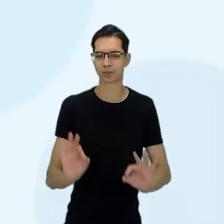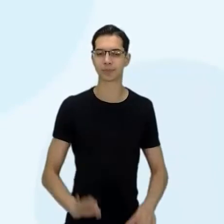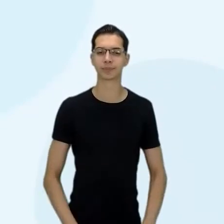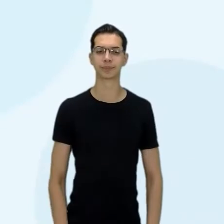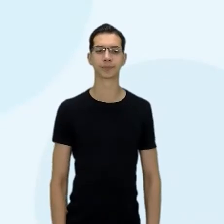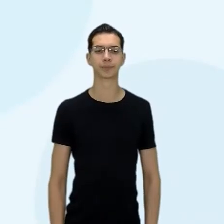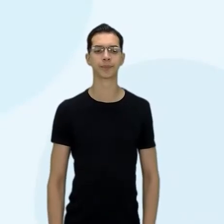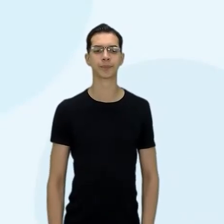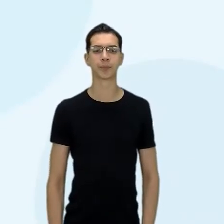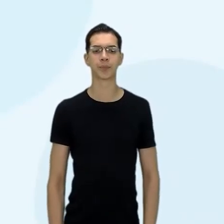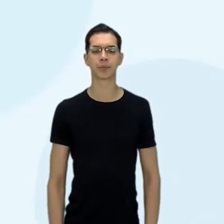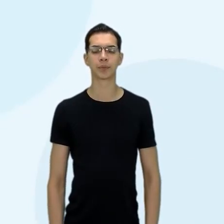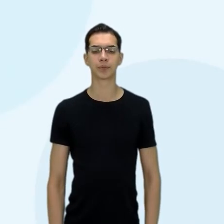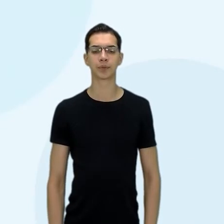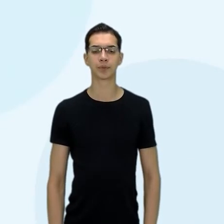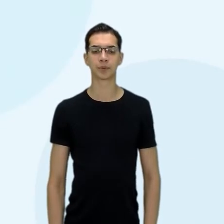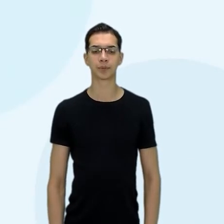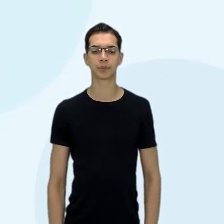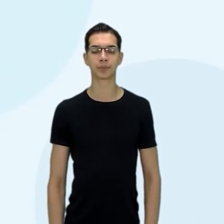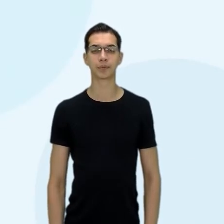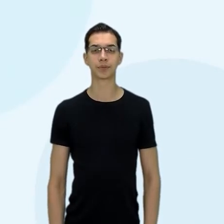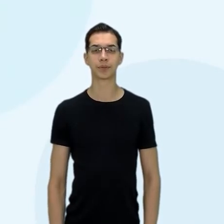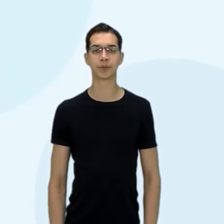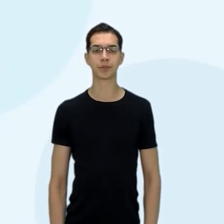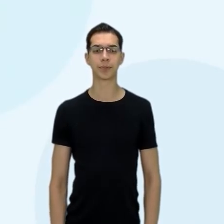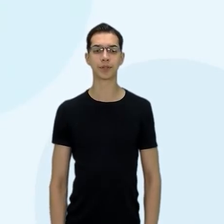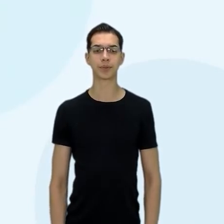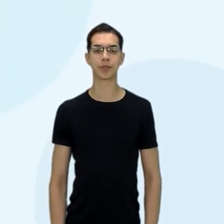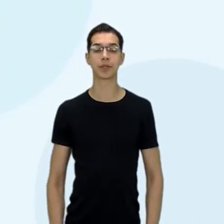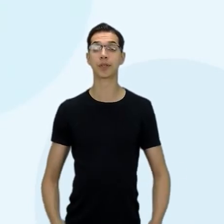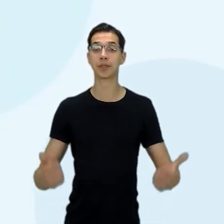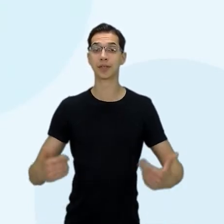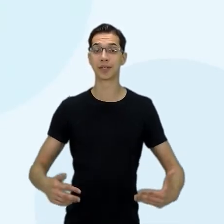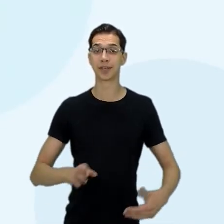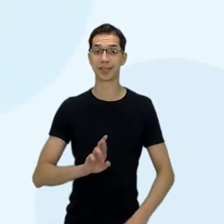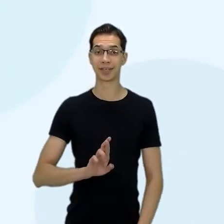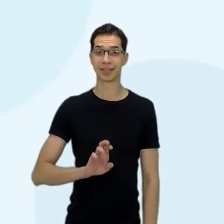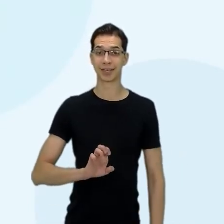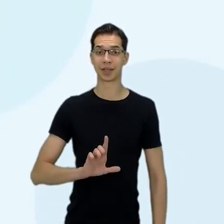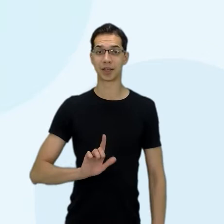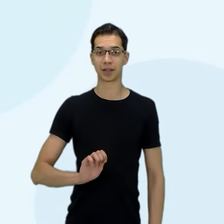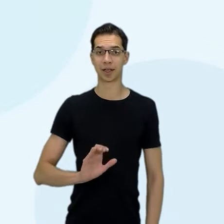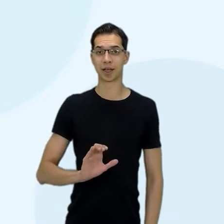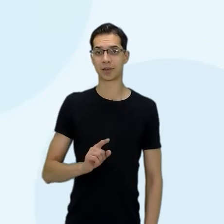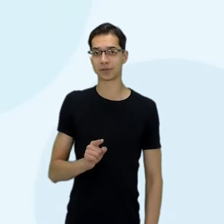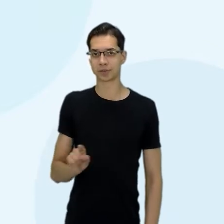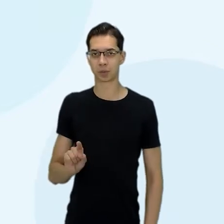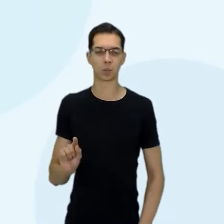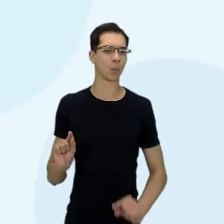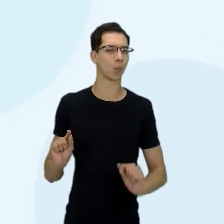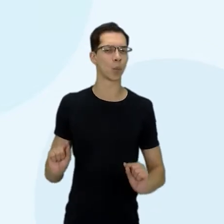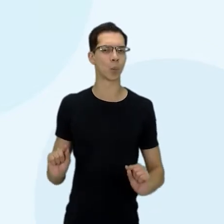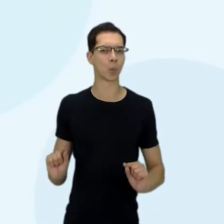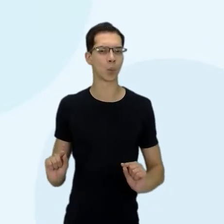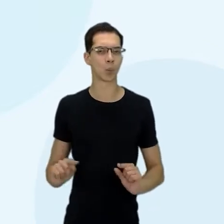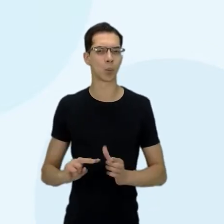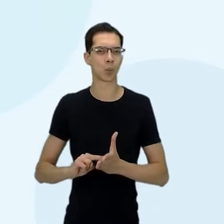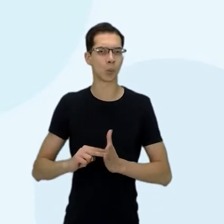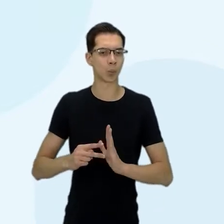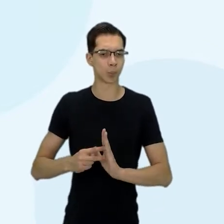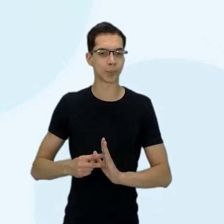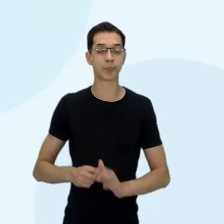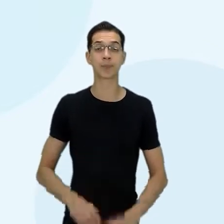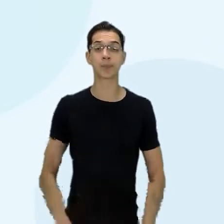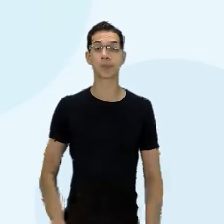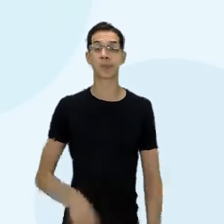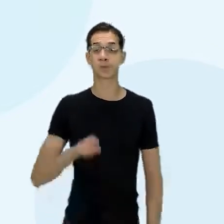Quando eu falo em relação ao tempo, já é um conceito relativo. E aí, em relação, eu já vou te lançar